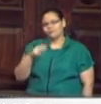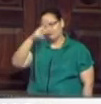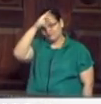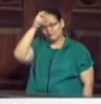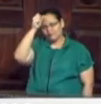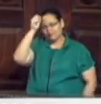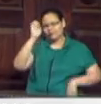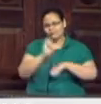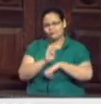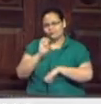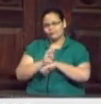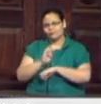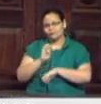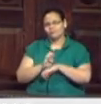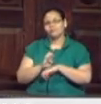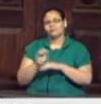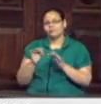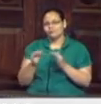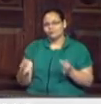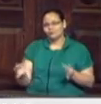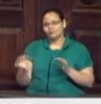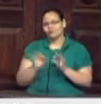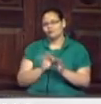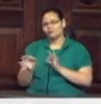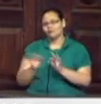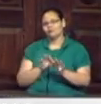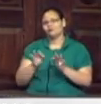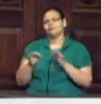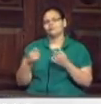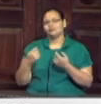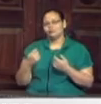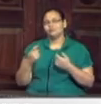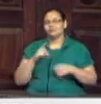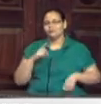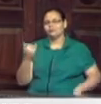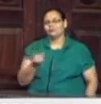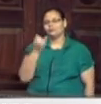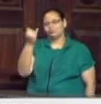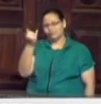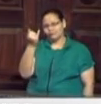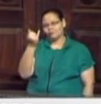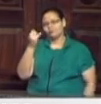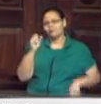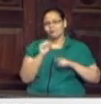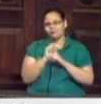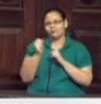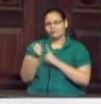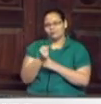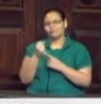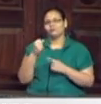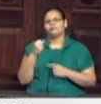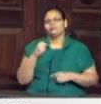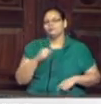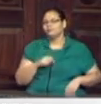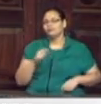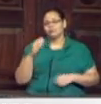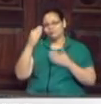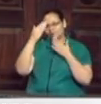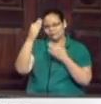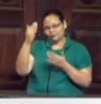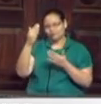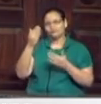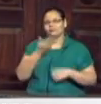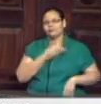objetivo desse simples projeto, mas que tem uma importância social enorme. Eu agradeço aos colegas aí terem acolhido